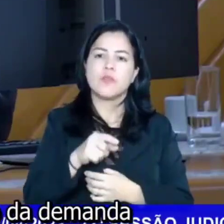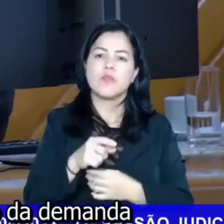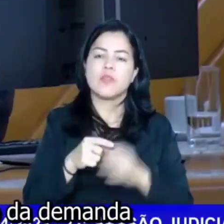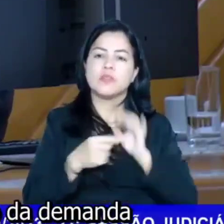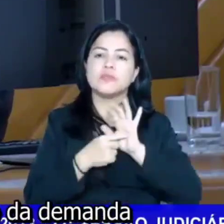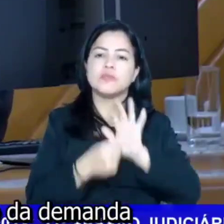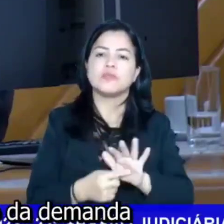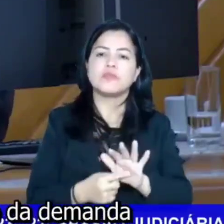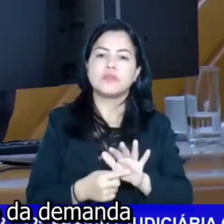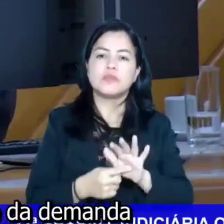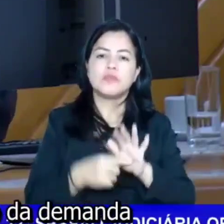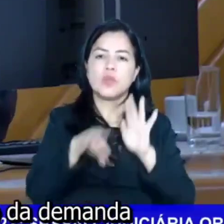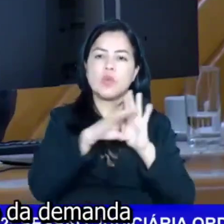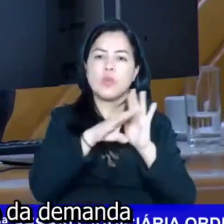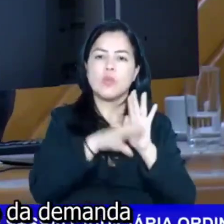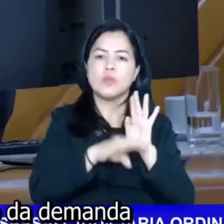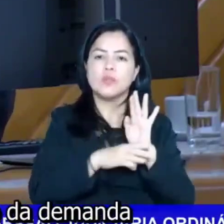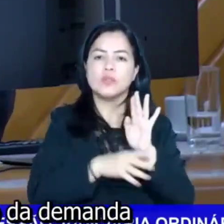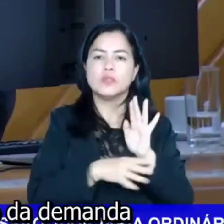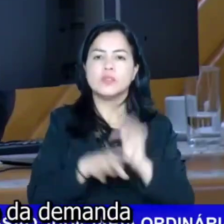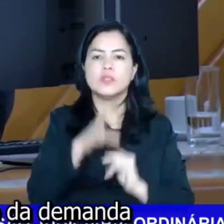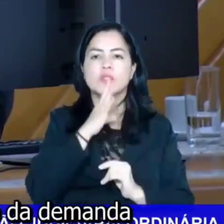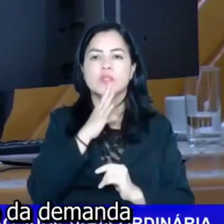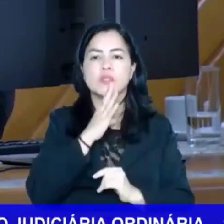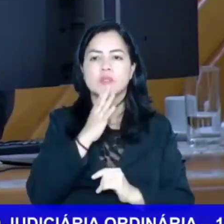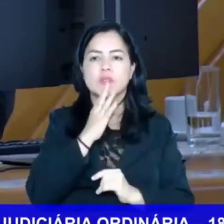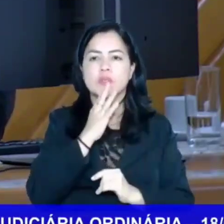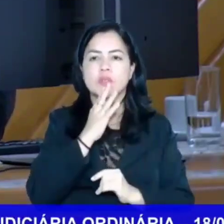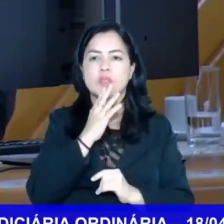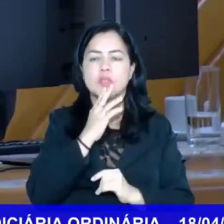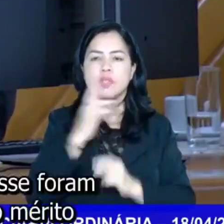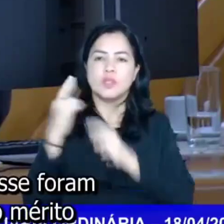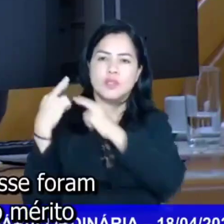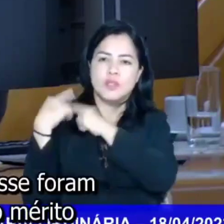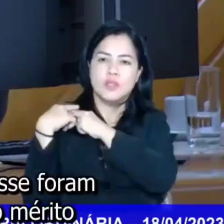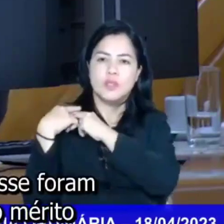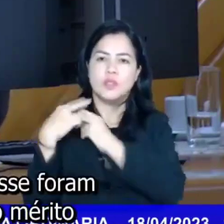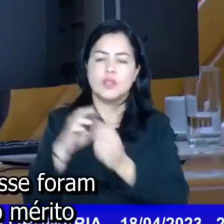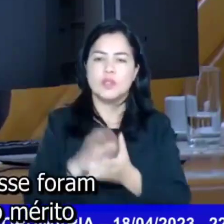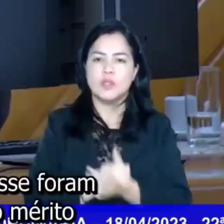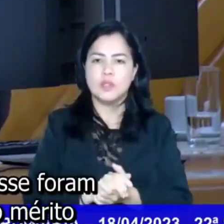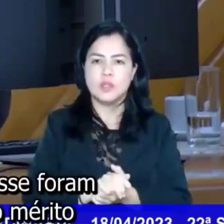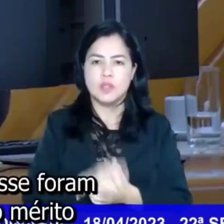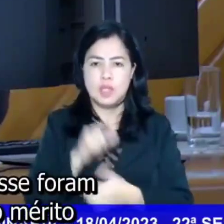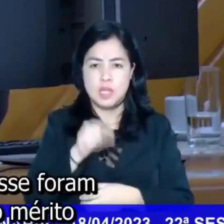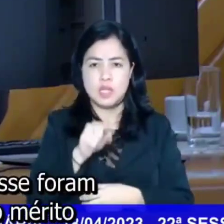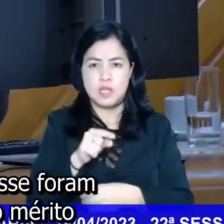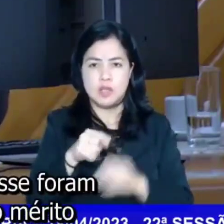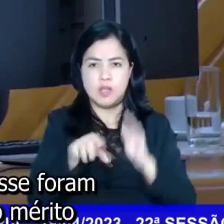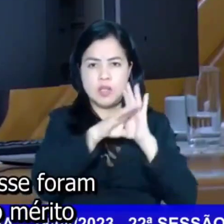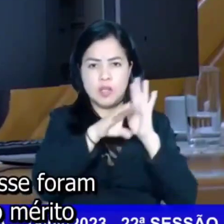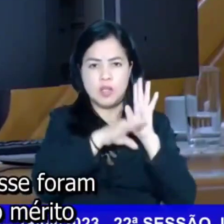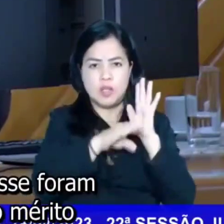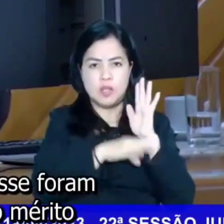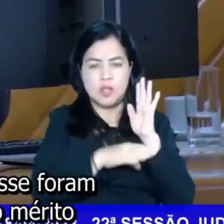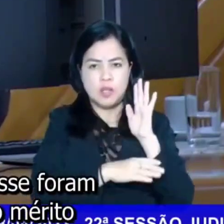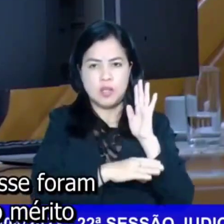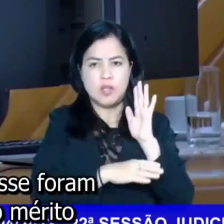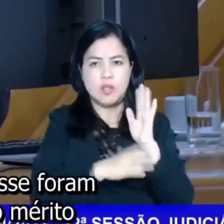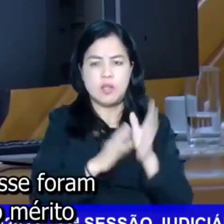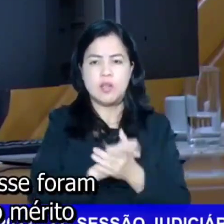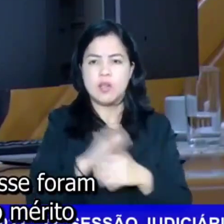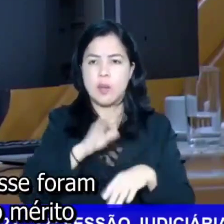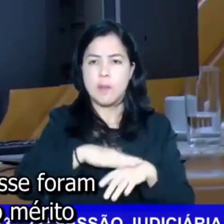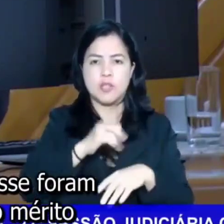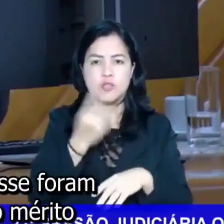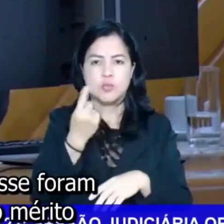indicou óbices processuais ao conhecimento da demanda. E superados essas preliminares, que, como eu disse, foram aventadas em